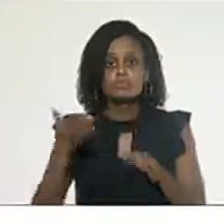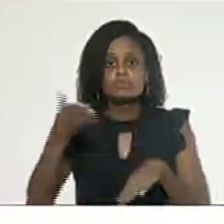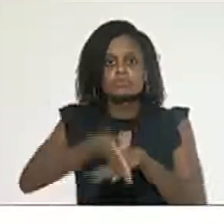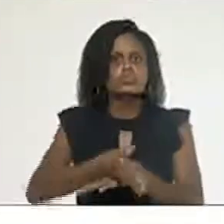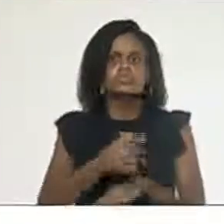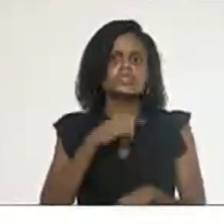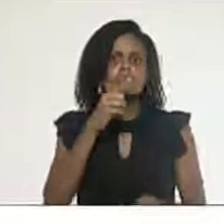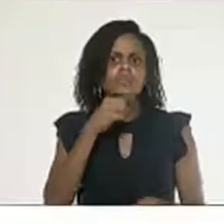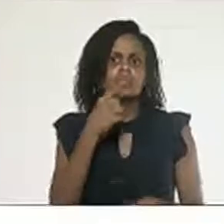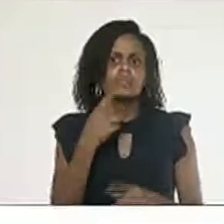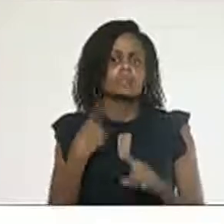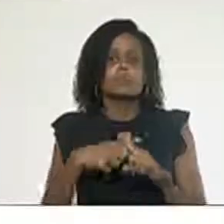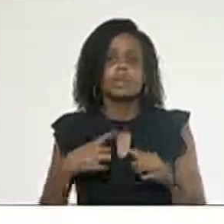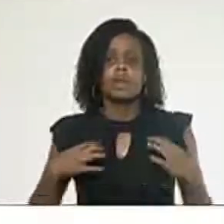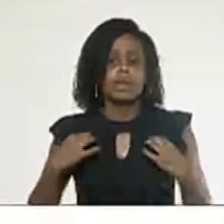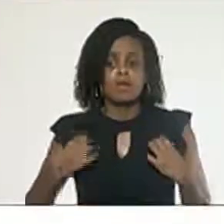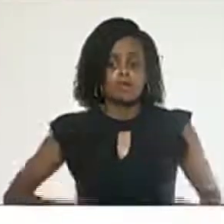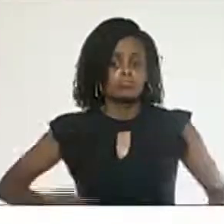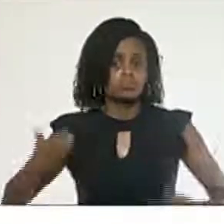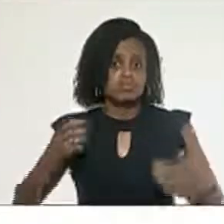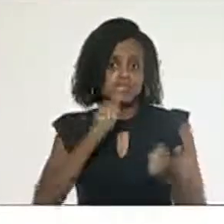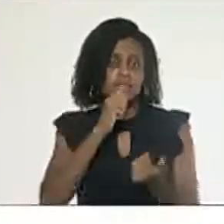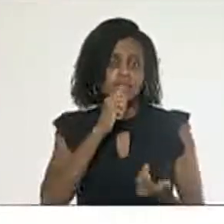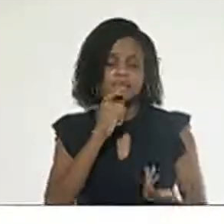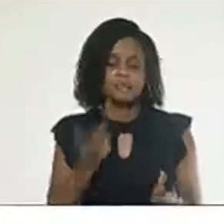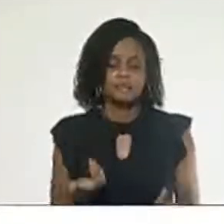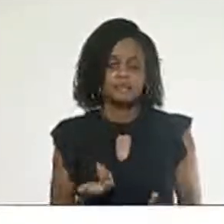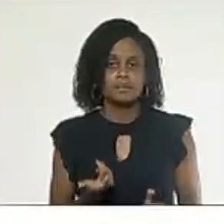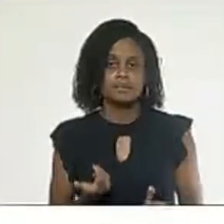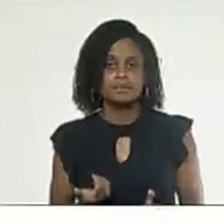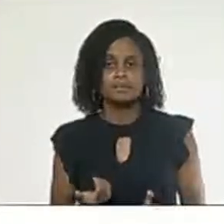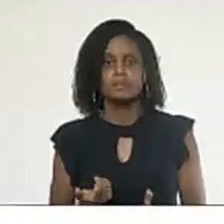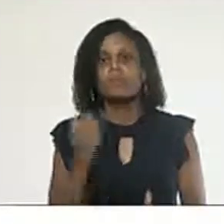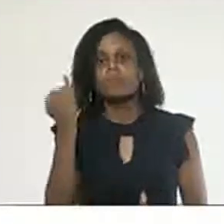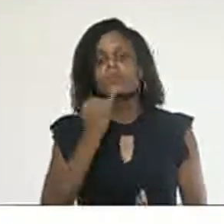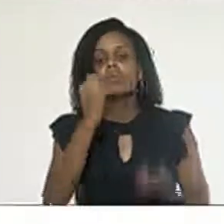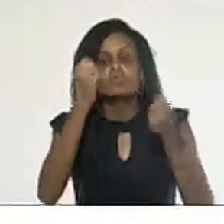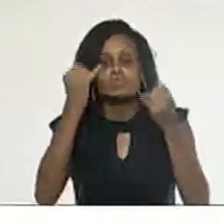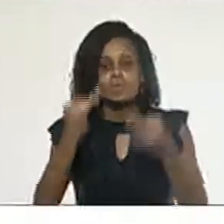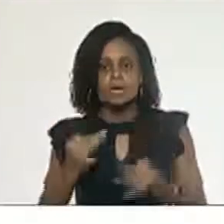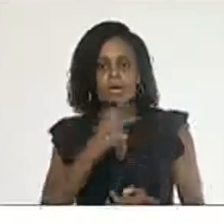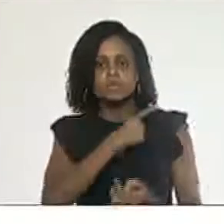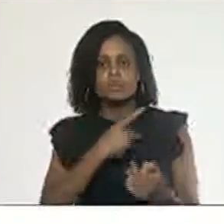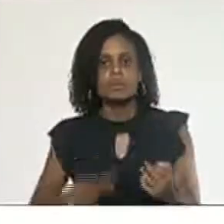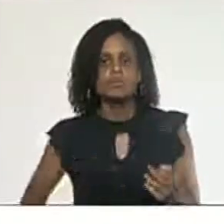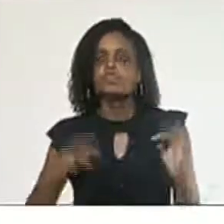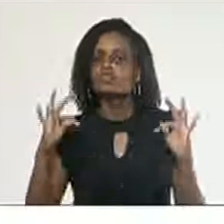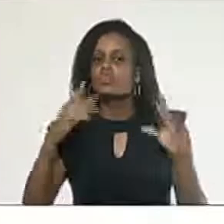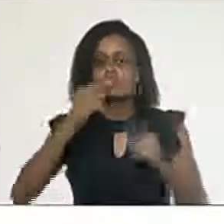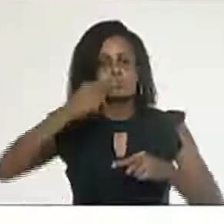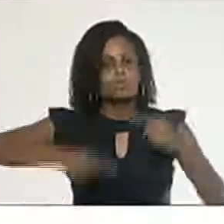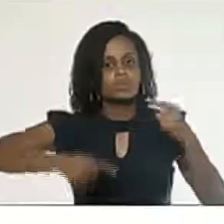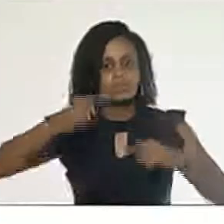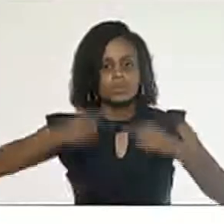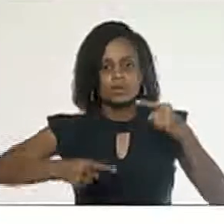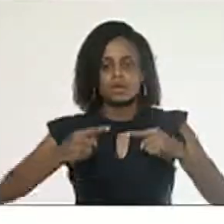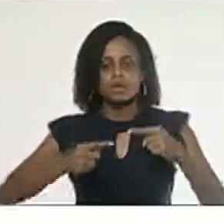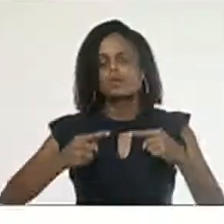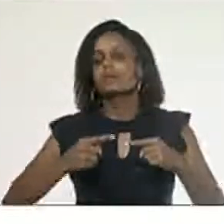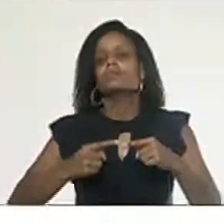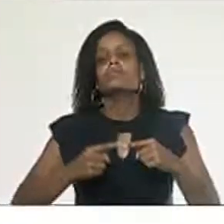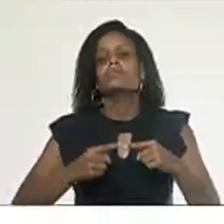descamisados. E aí é importante trazer, senhor presidente, todo o debate sobre a reforma